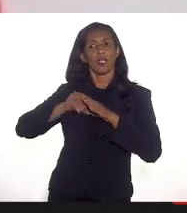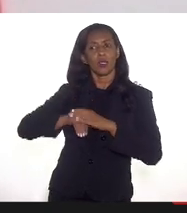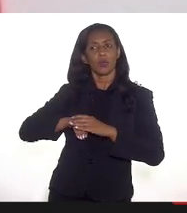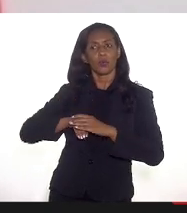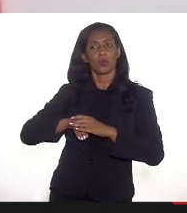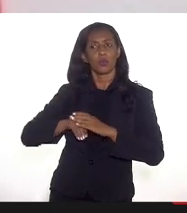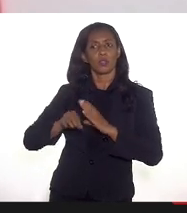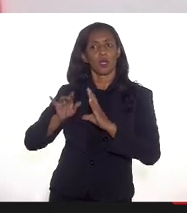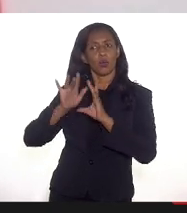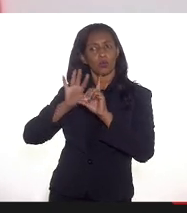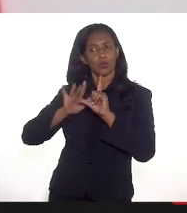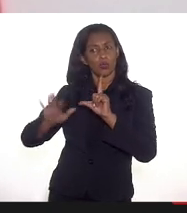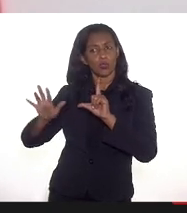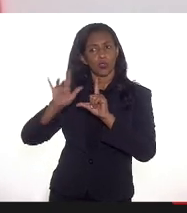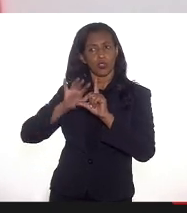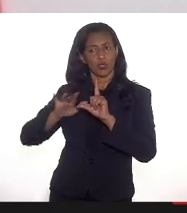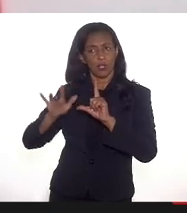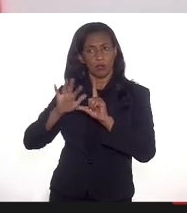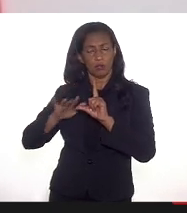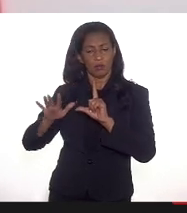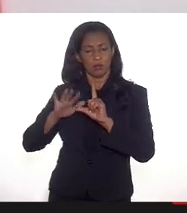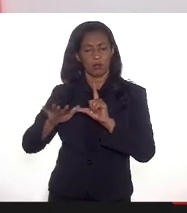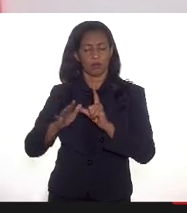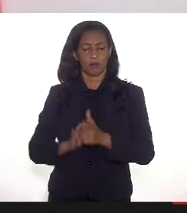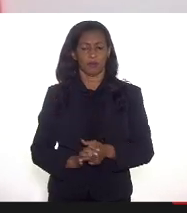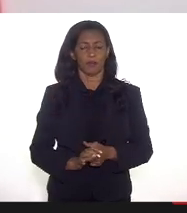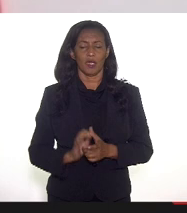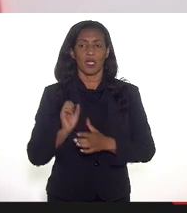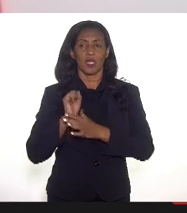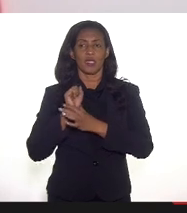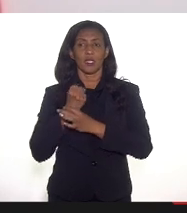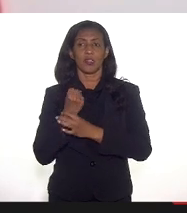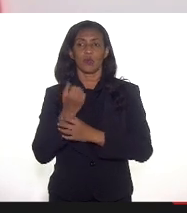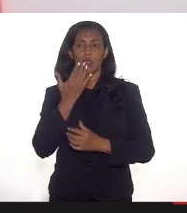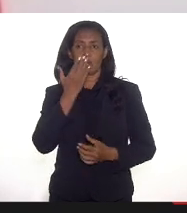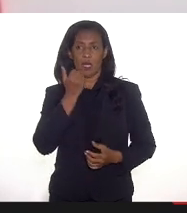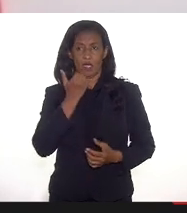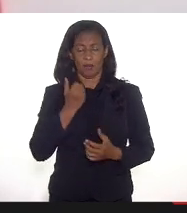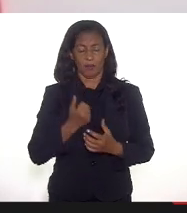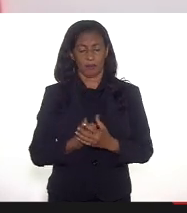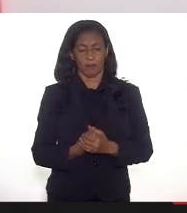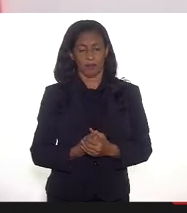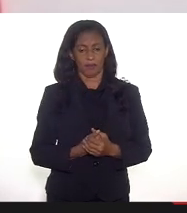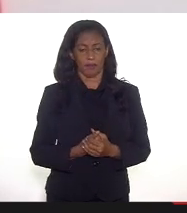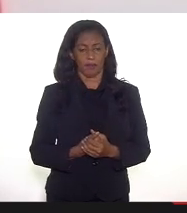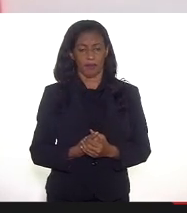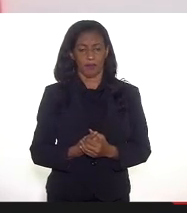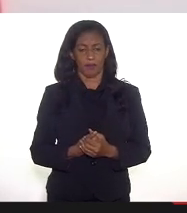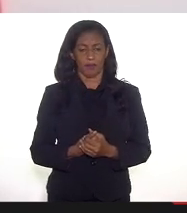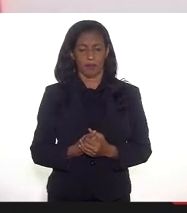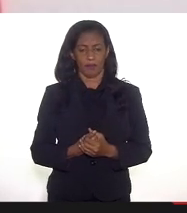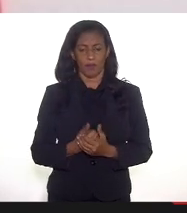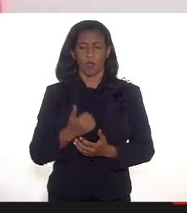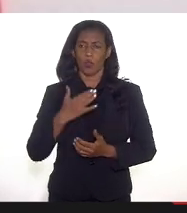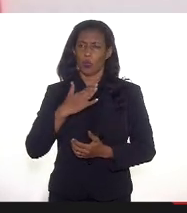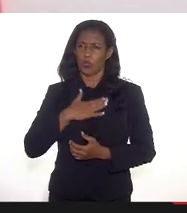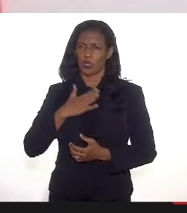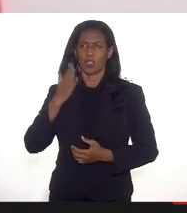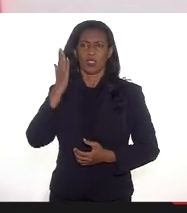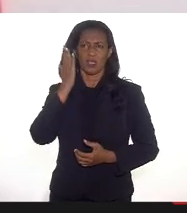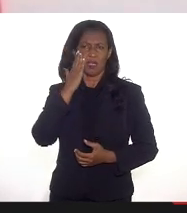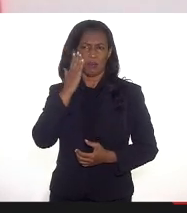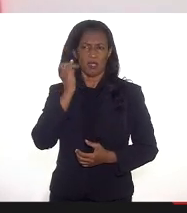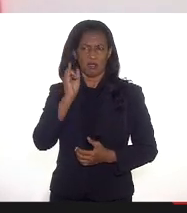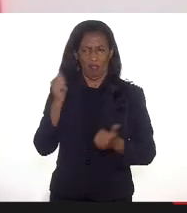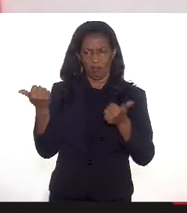não se trata de Rio Card, material impresso e segurança alimentar. Gostaríamos de saber se a FAETEC tem um